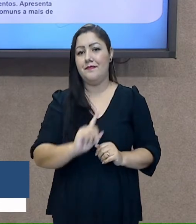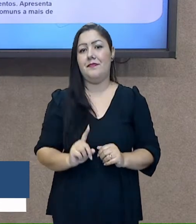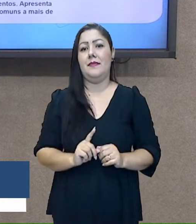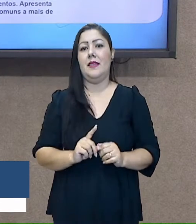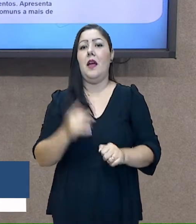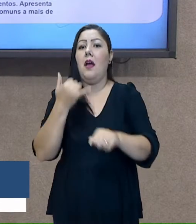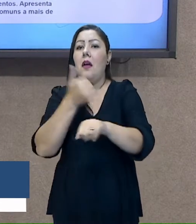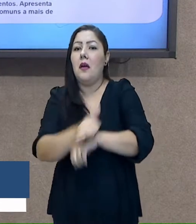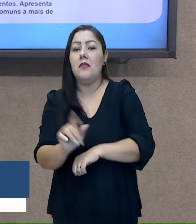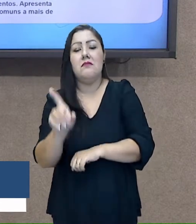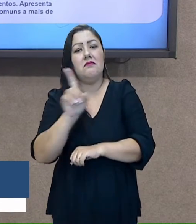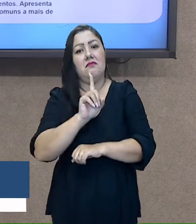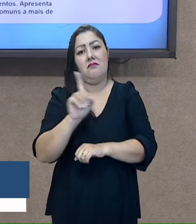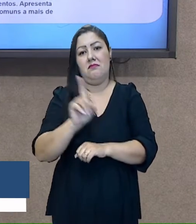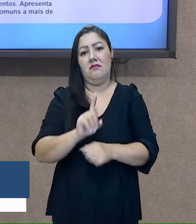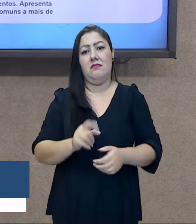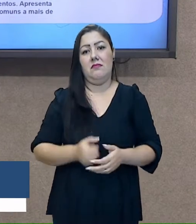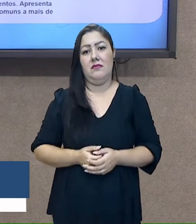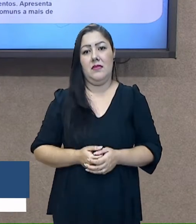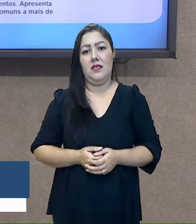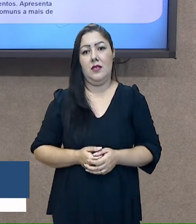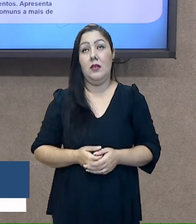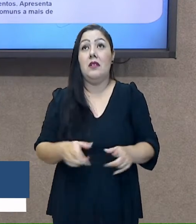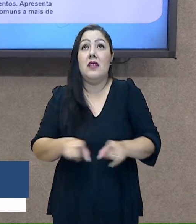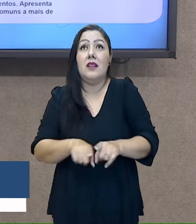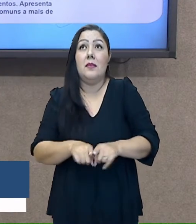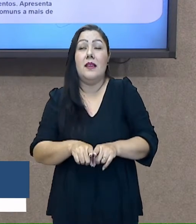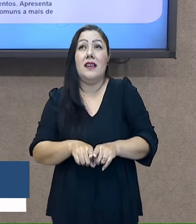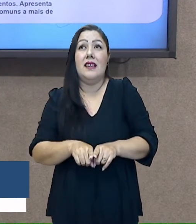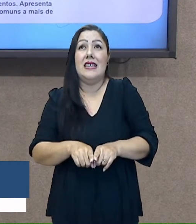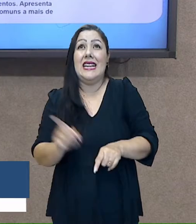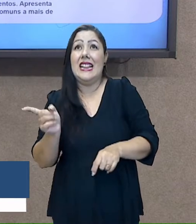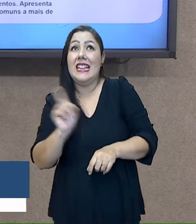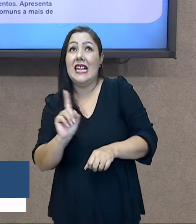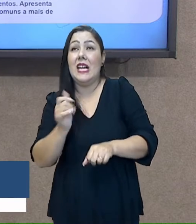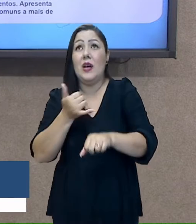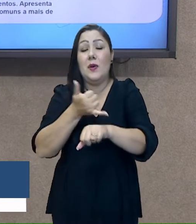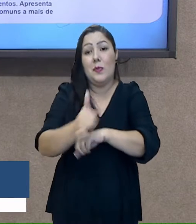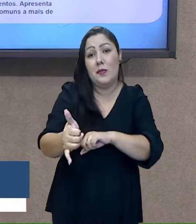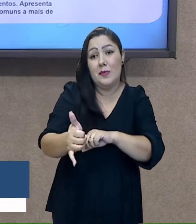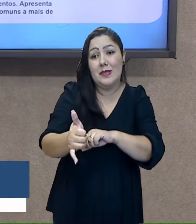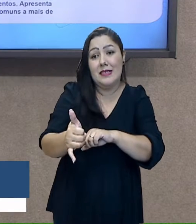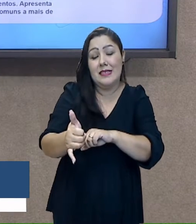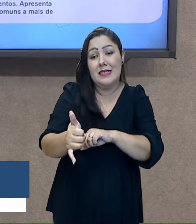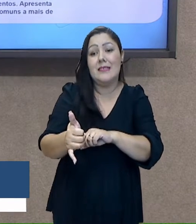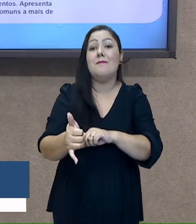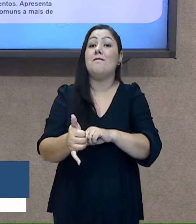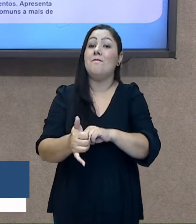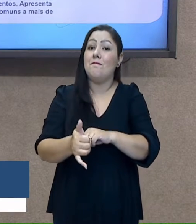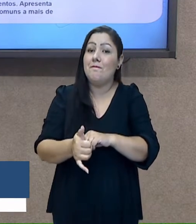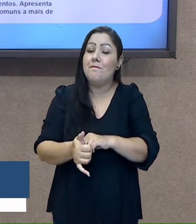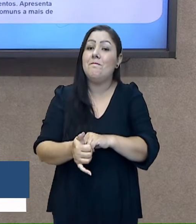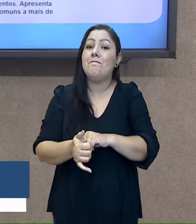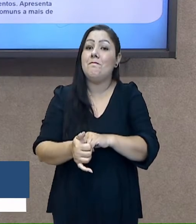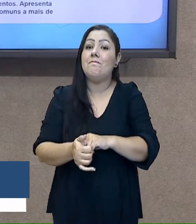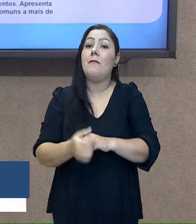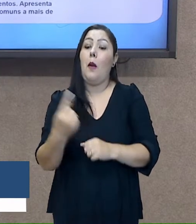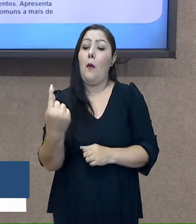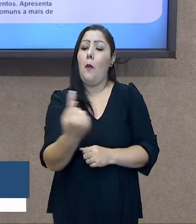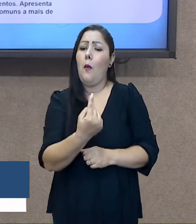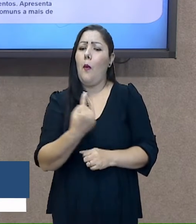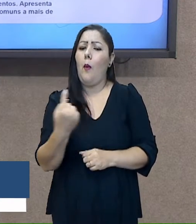metal. Ele também não é ametal, né? Não metal. Então, ele